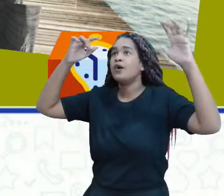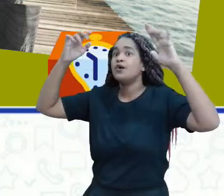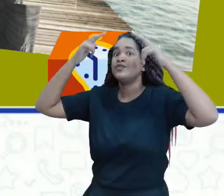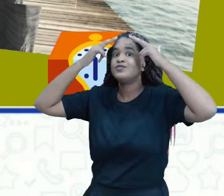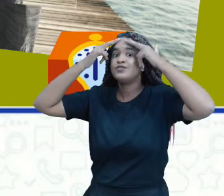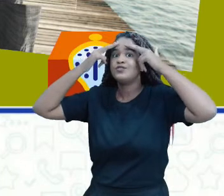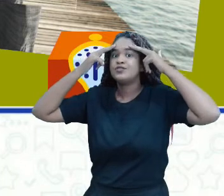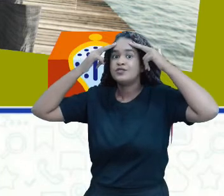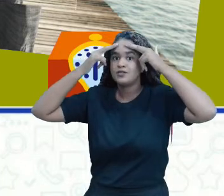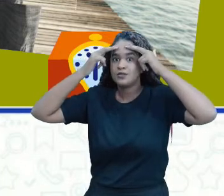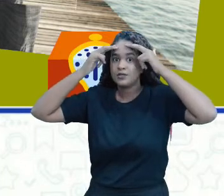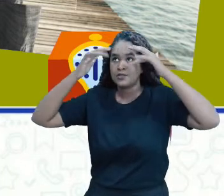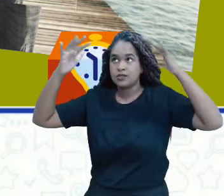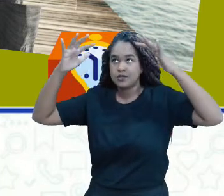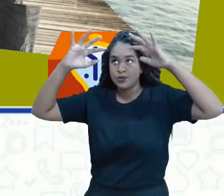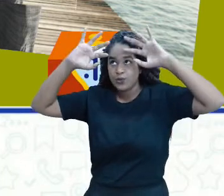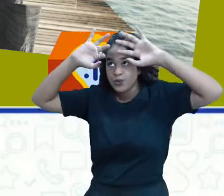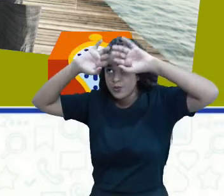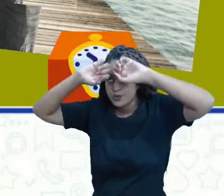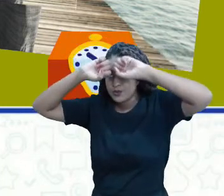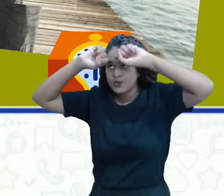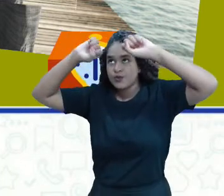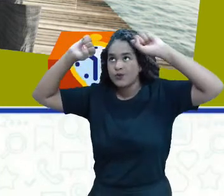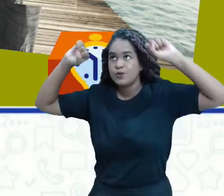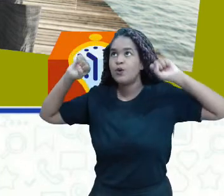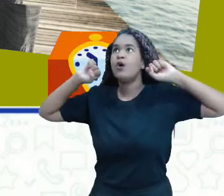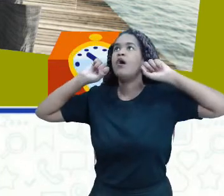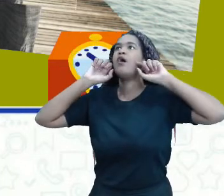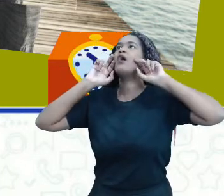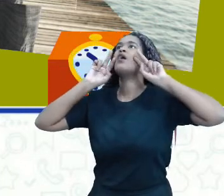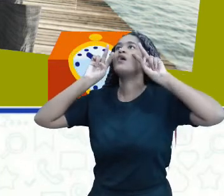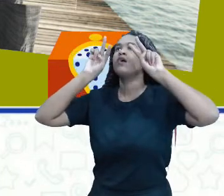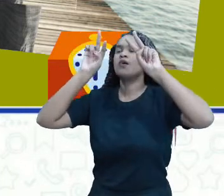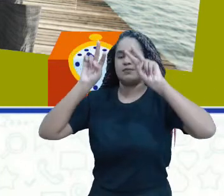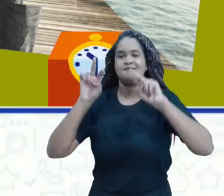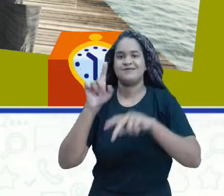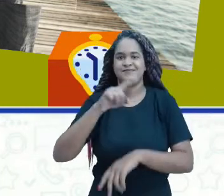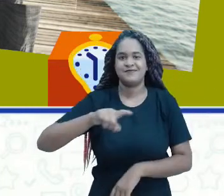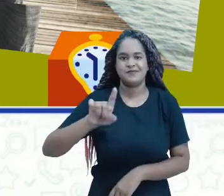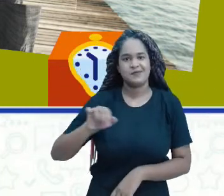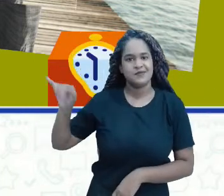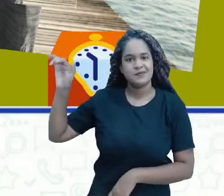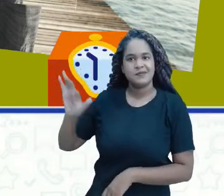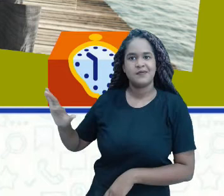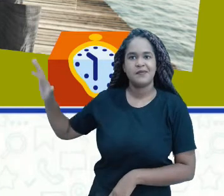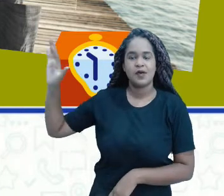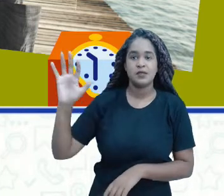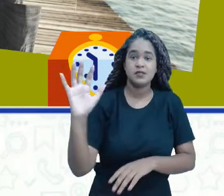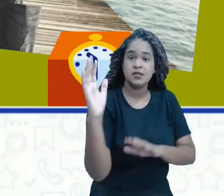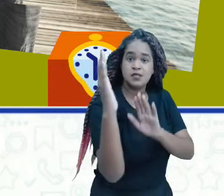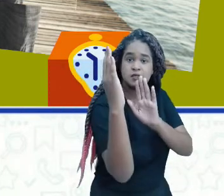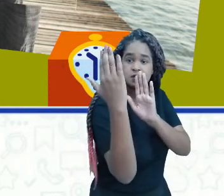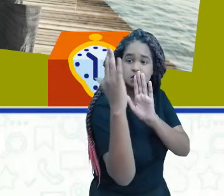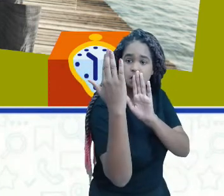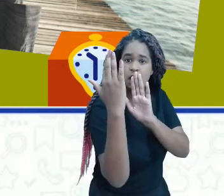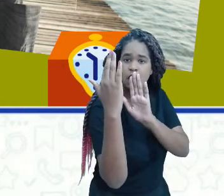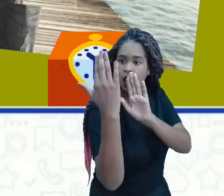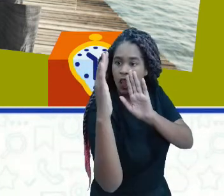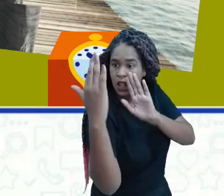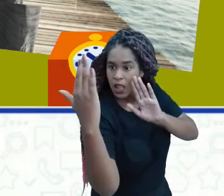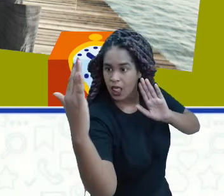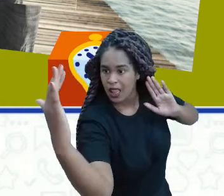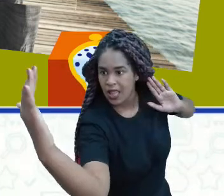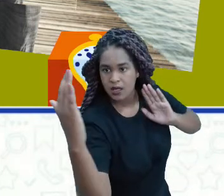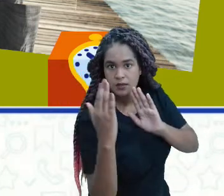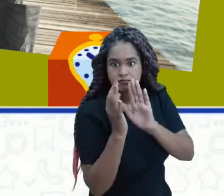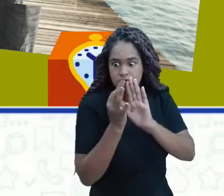Vocês estão vendo aí uma imagem do Magritte, né, um espelho sem fim, né, que vai espelhando a si mesmo e